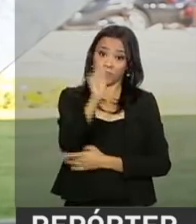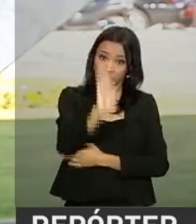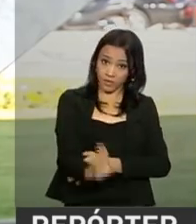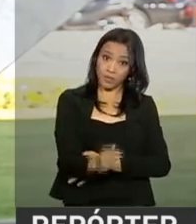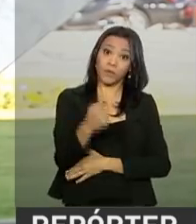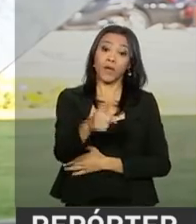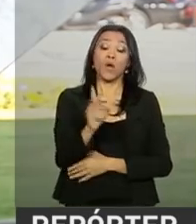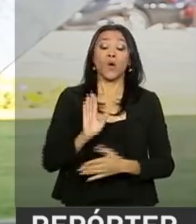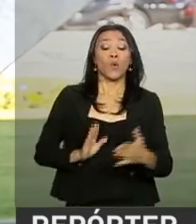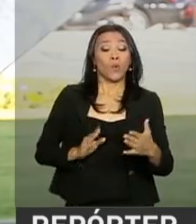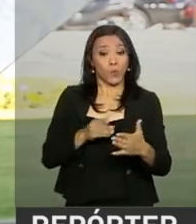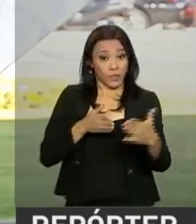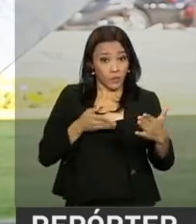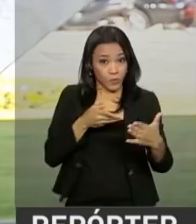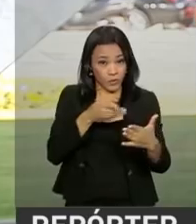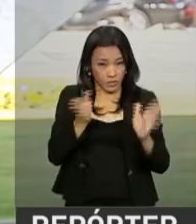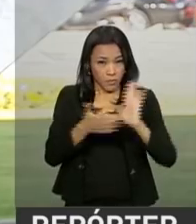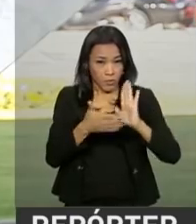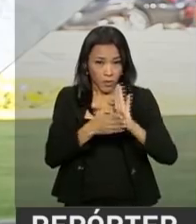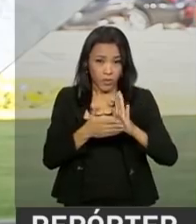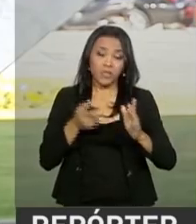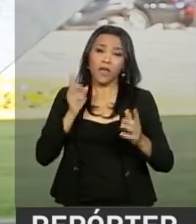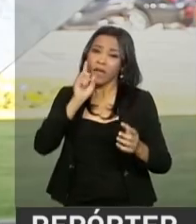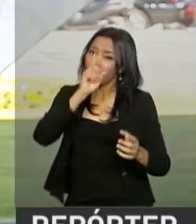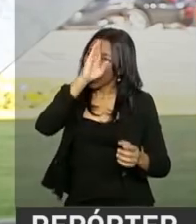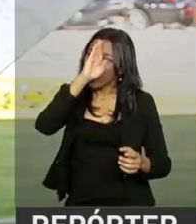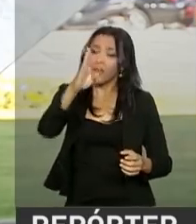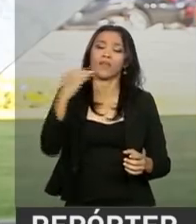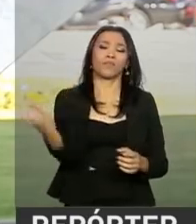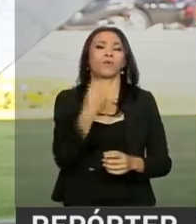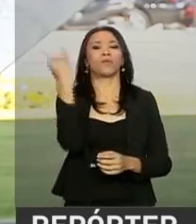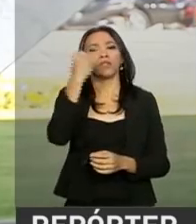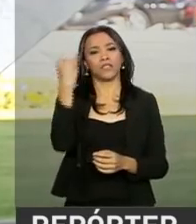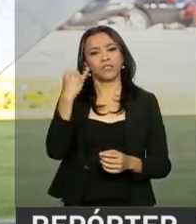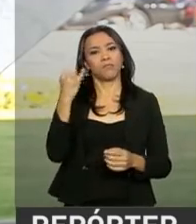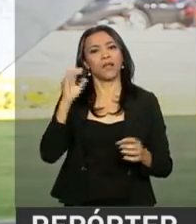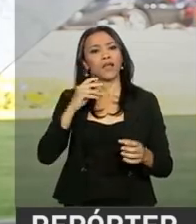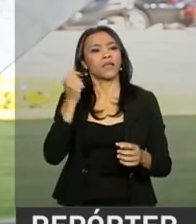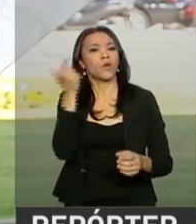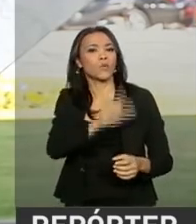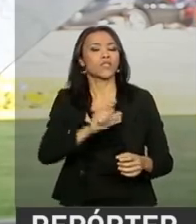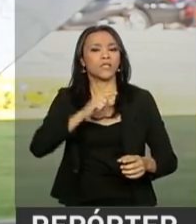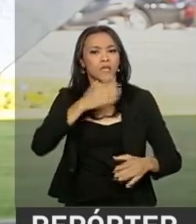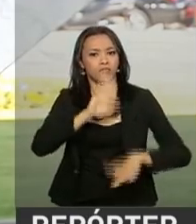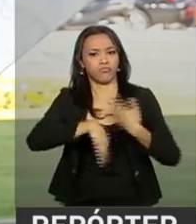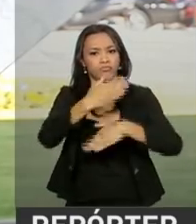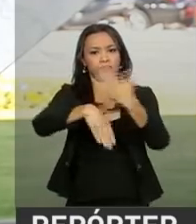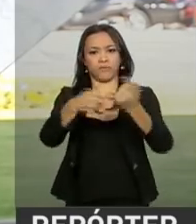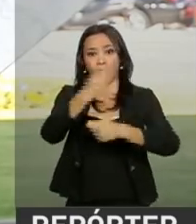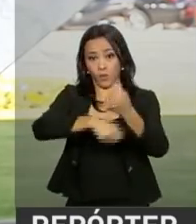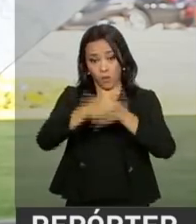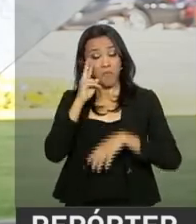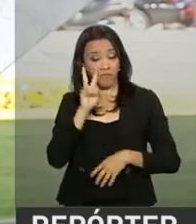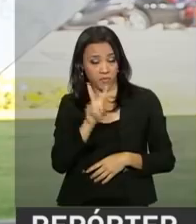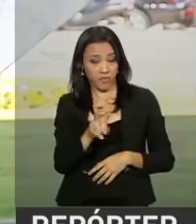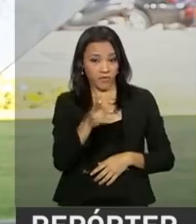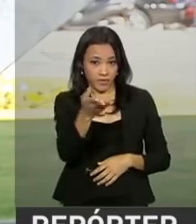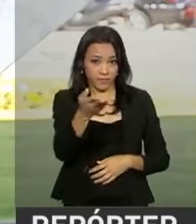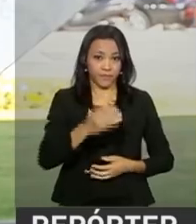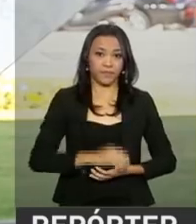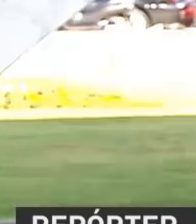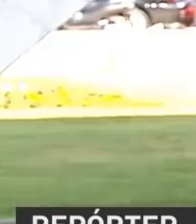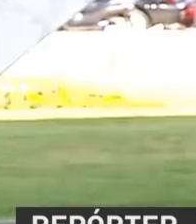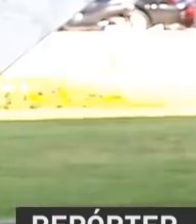gastos públicos é fundamental para ajustar as contas e criar condições favoráveis para a economia voltar a crescer. Vamos ver a mensagem do